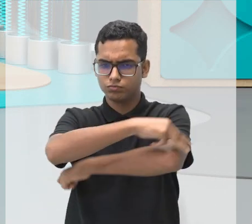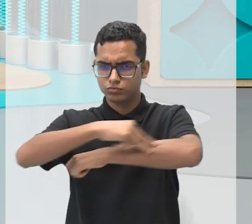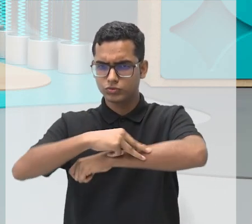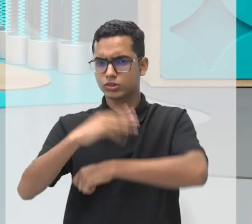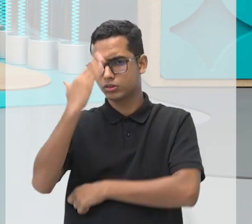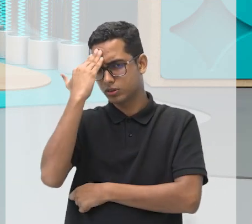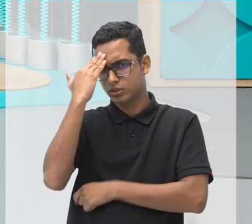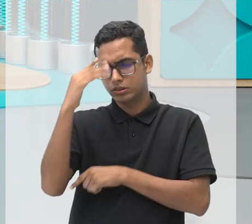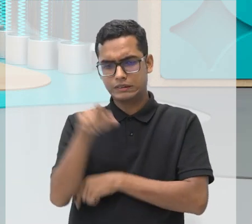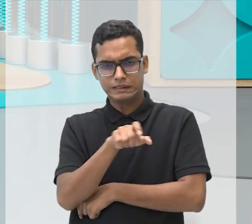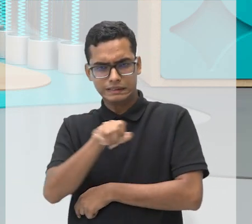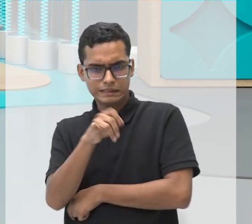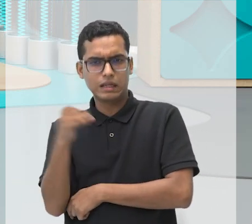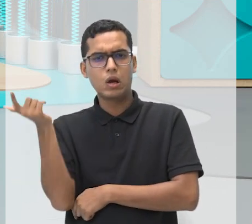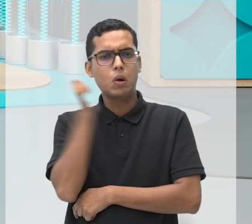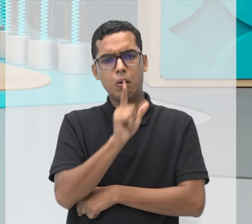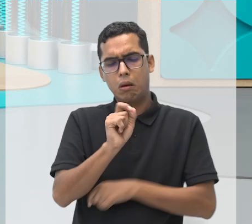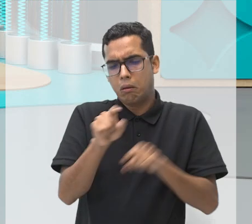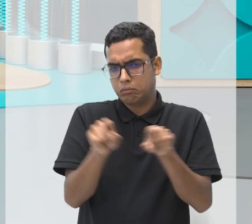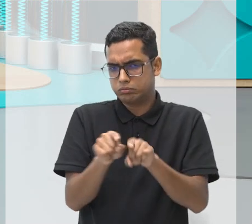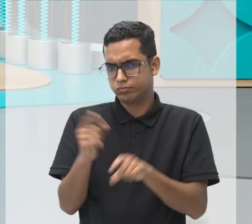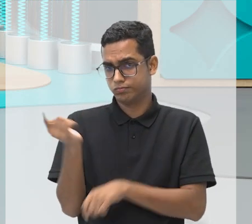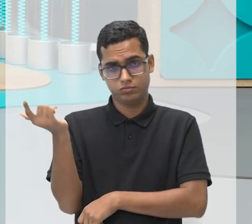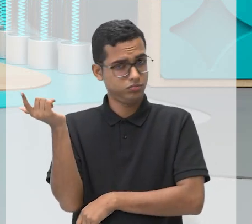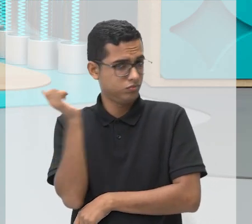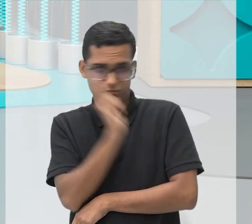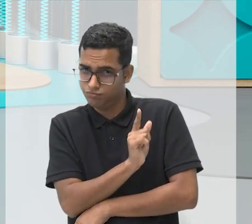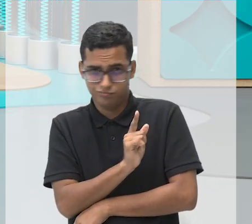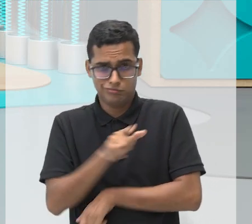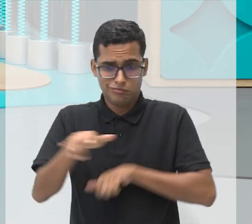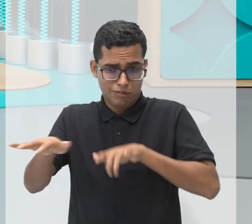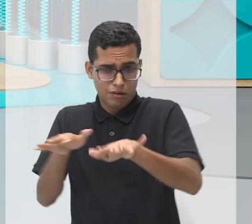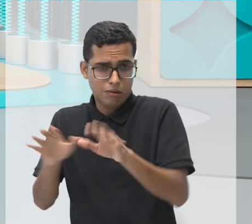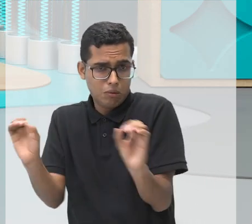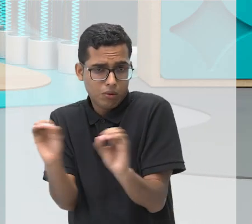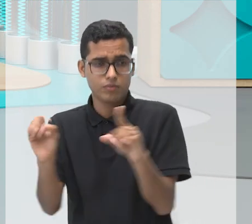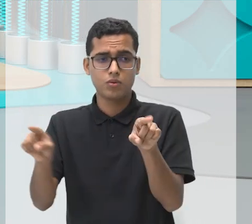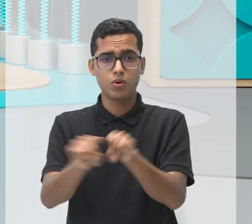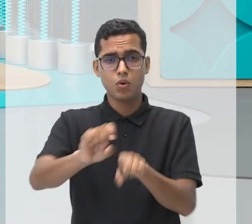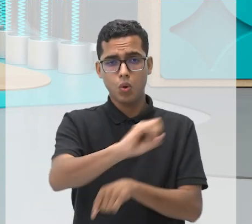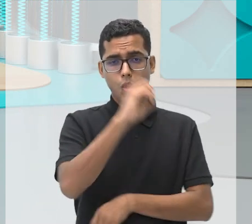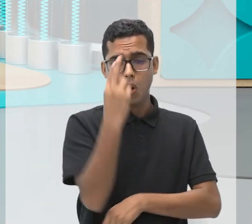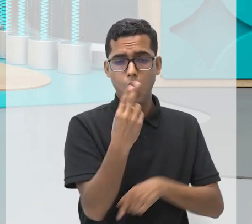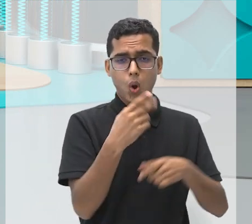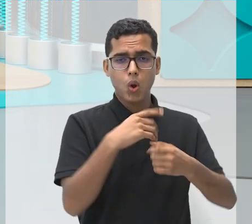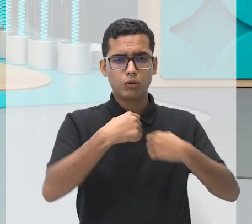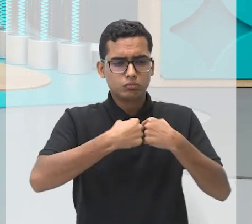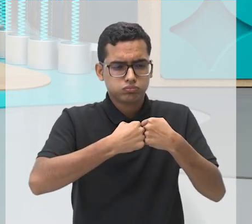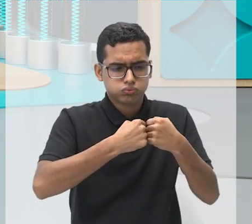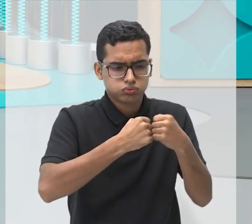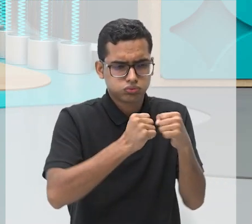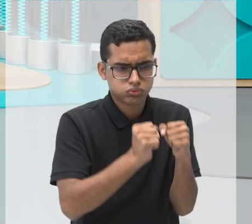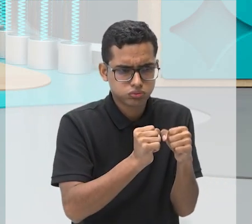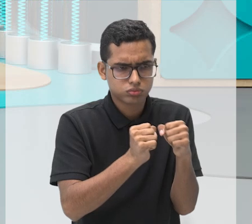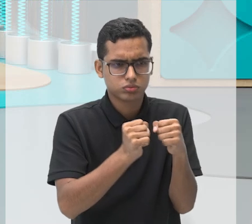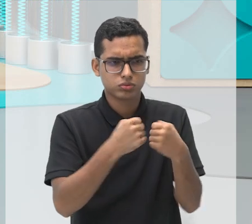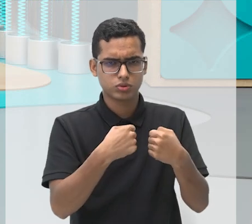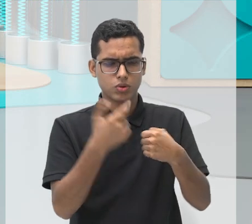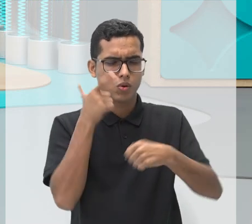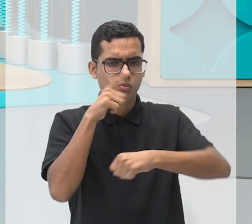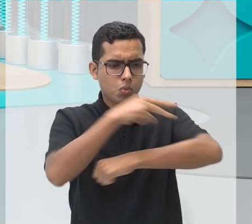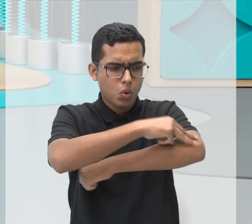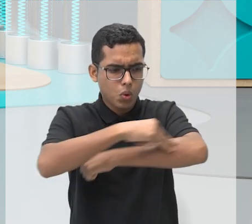se eu não estou conseguindo realizar determinado movimento, se me falta amplitude, será que eu tenho um encurtamento